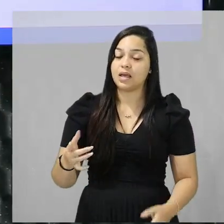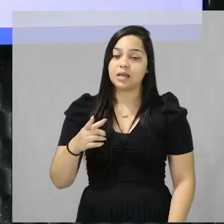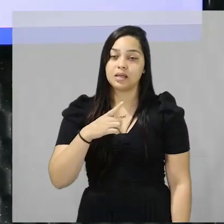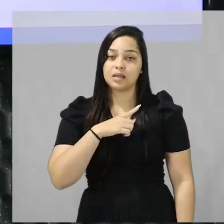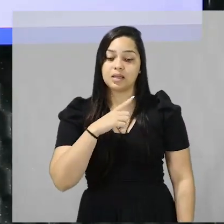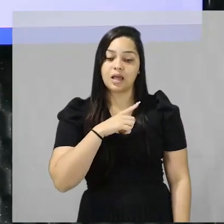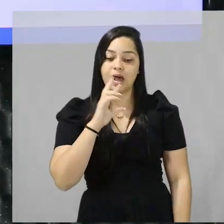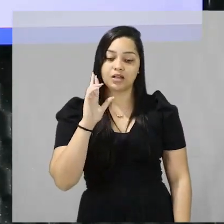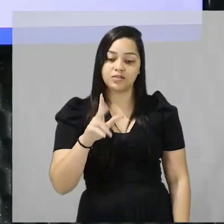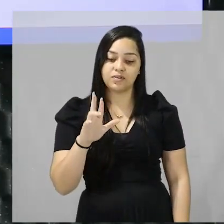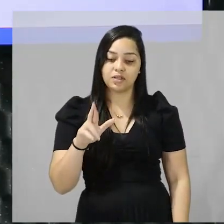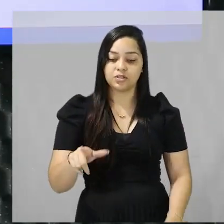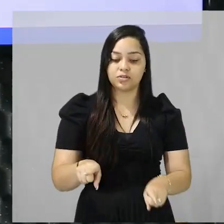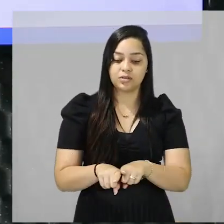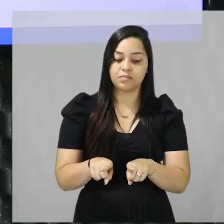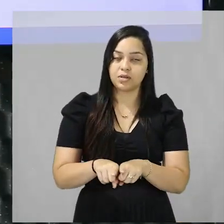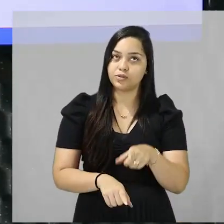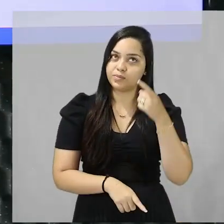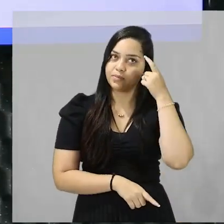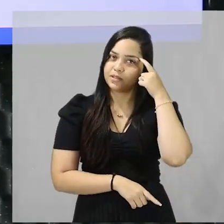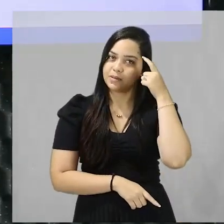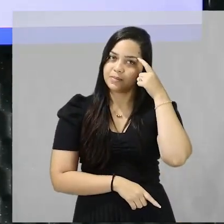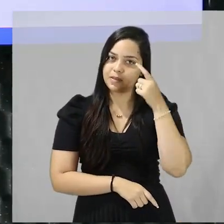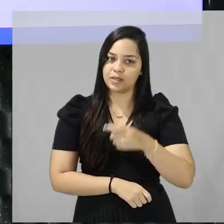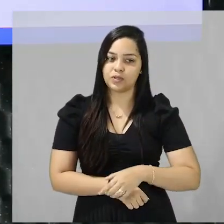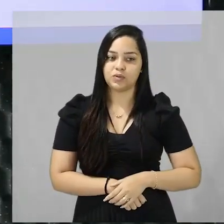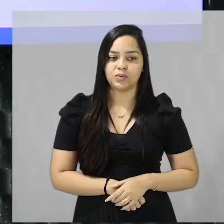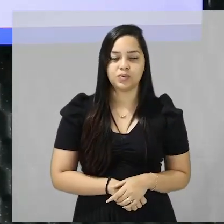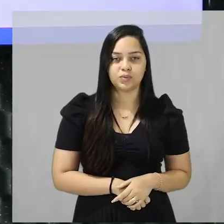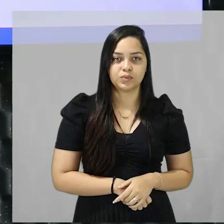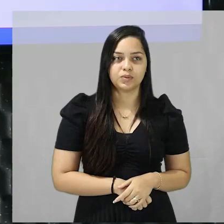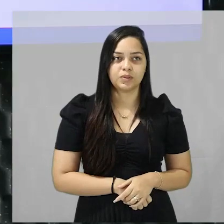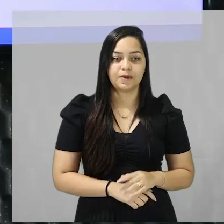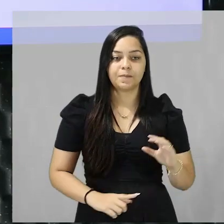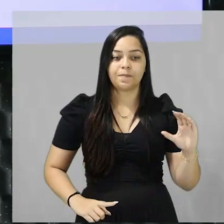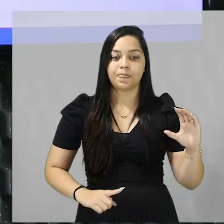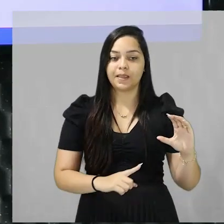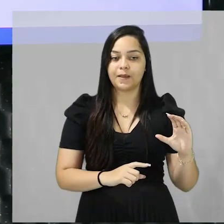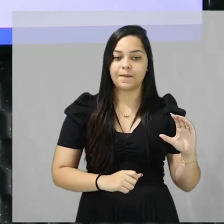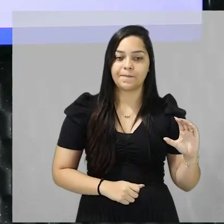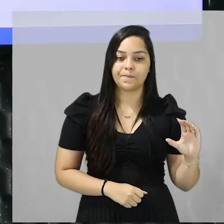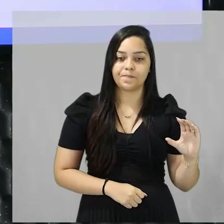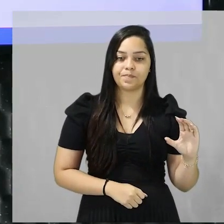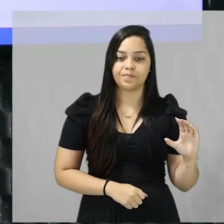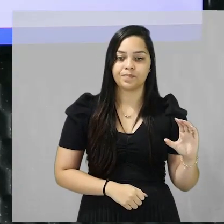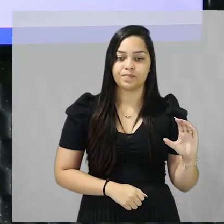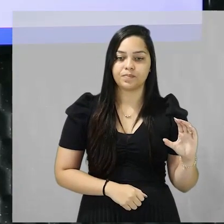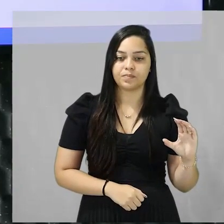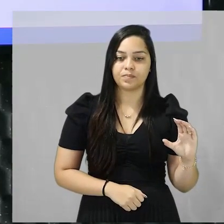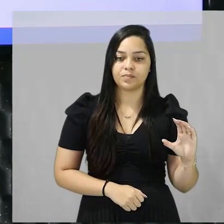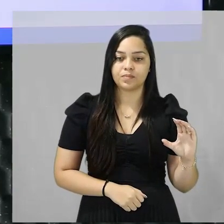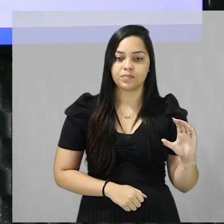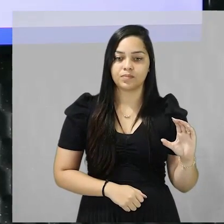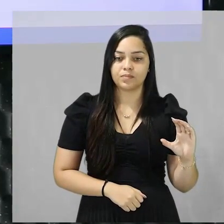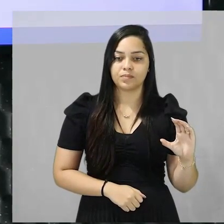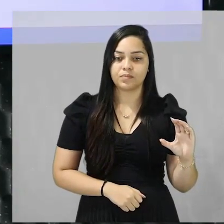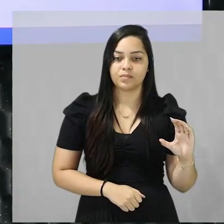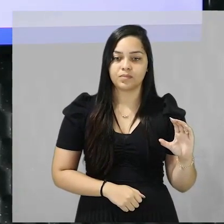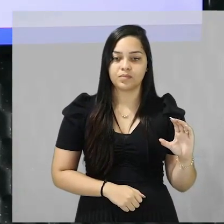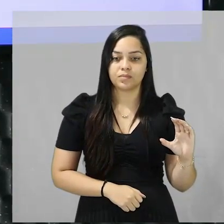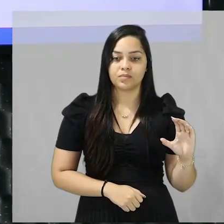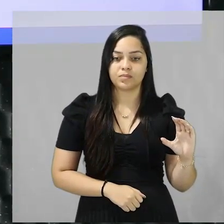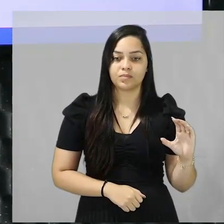a diferenciação de ideias. Tá? Decisiva para tornar a cidade atraente para os